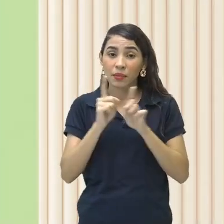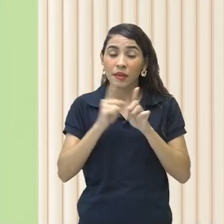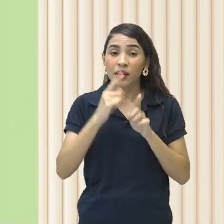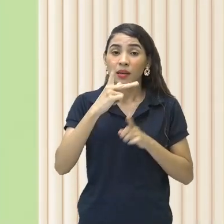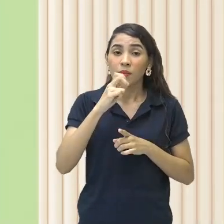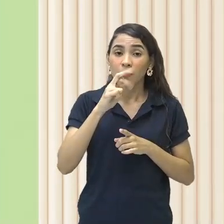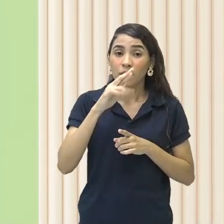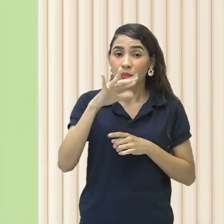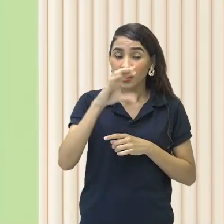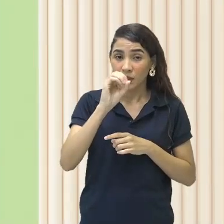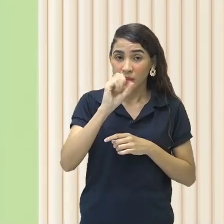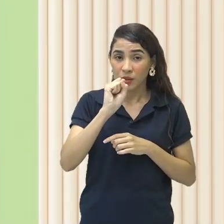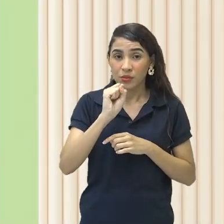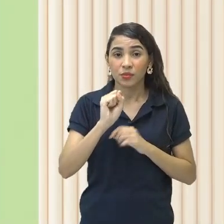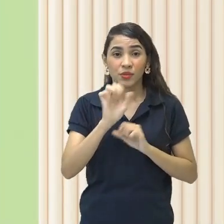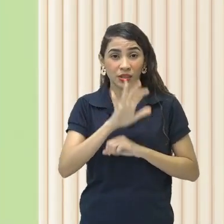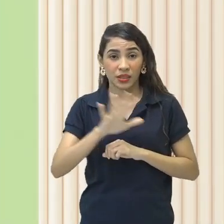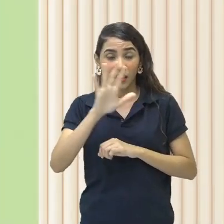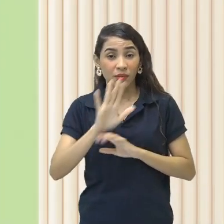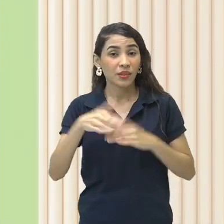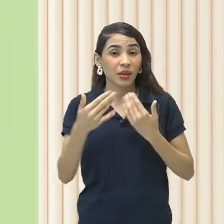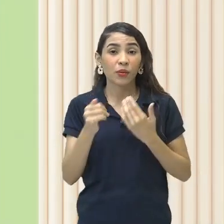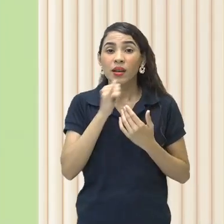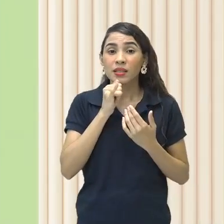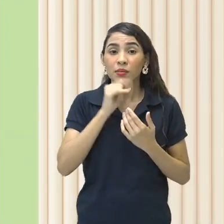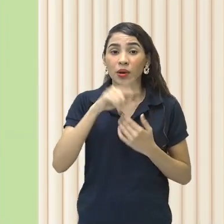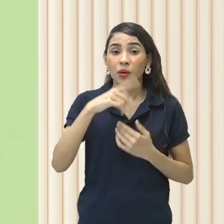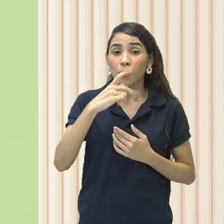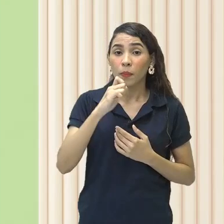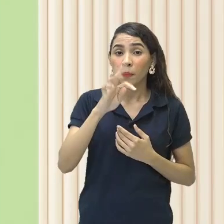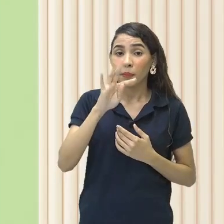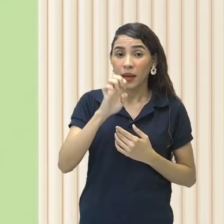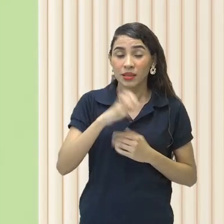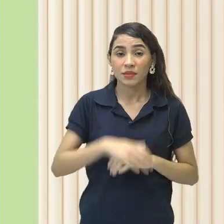polímeros em geral, tá bom? Então, um exemplo deles é o PET.